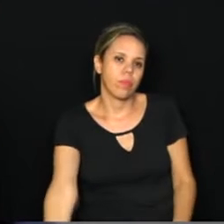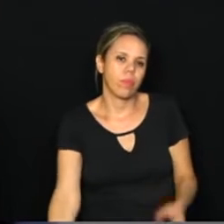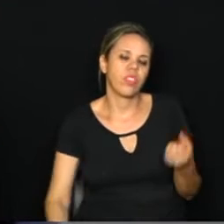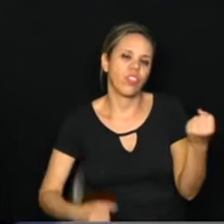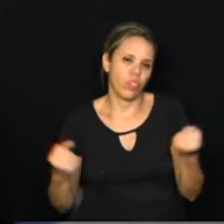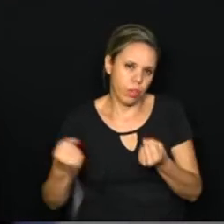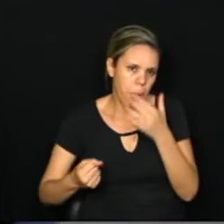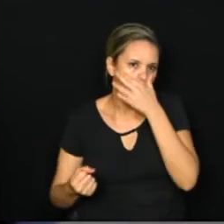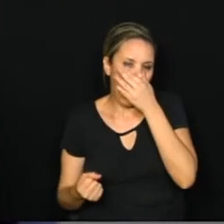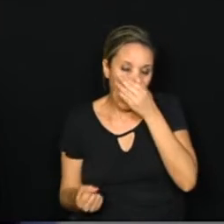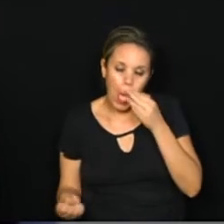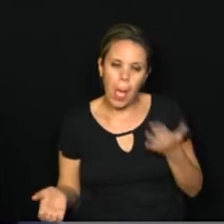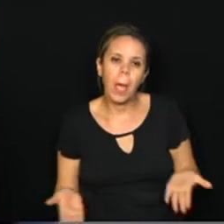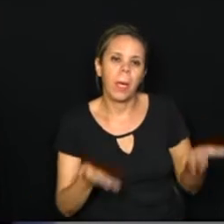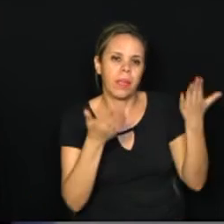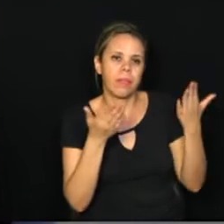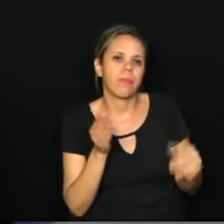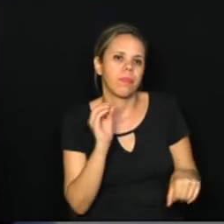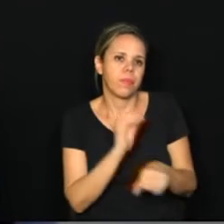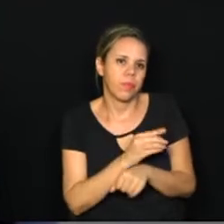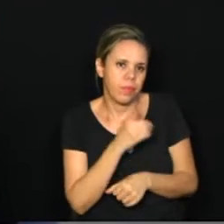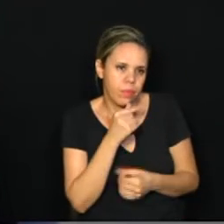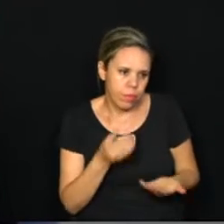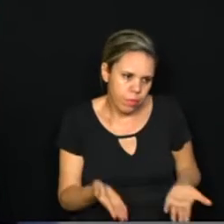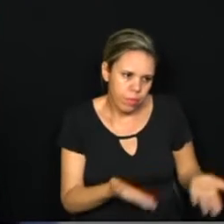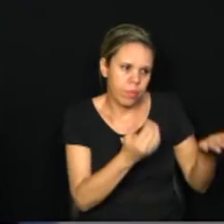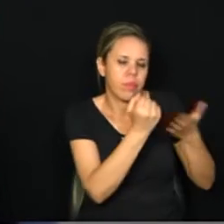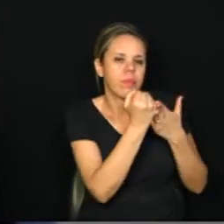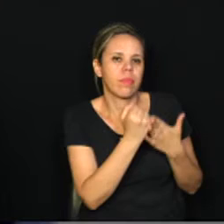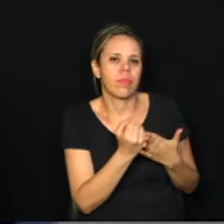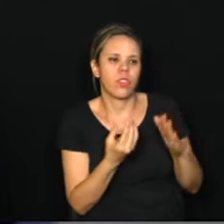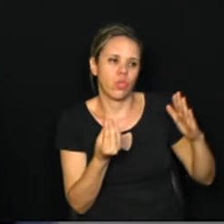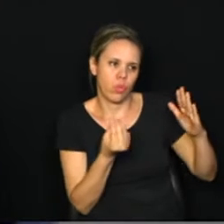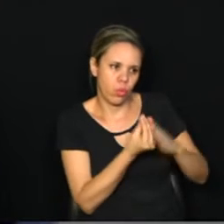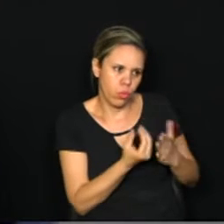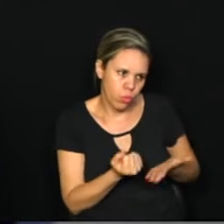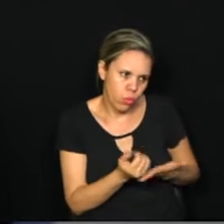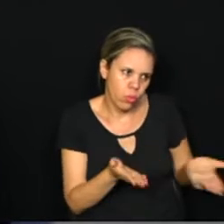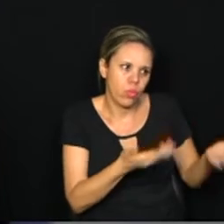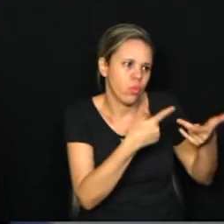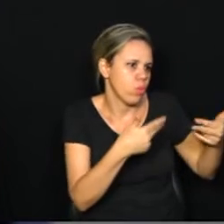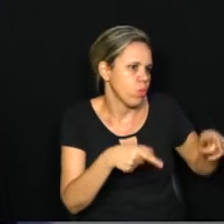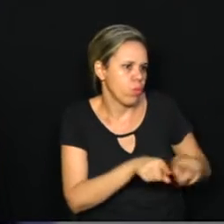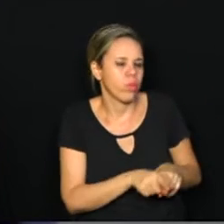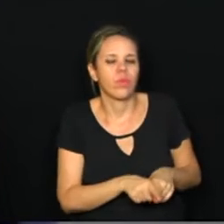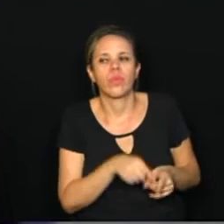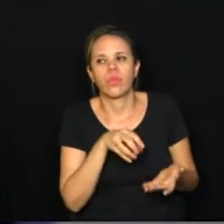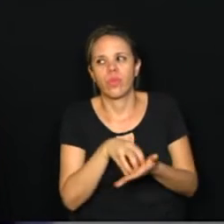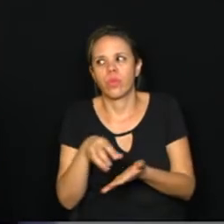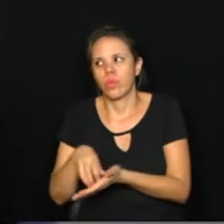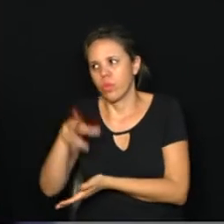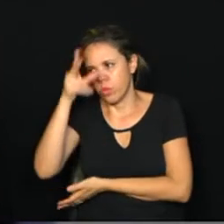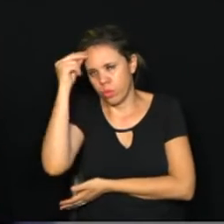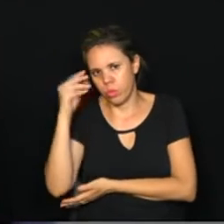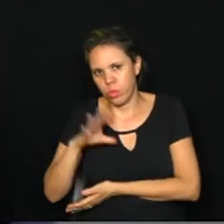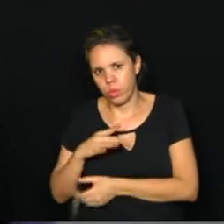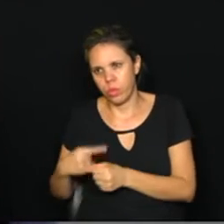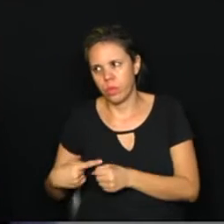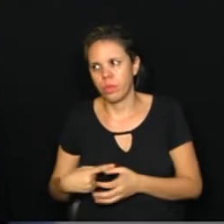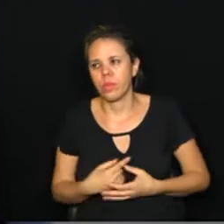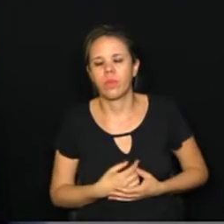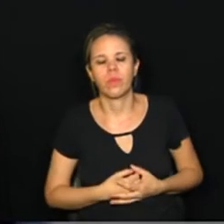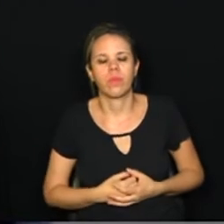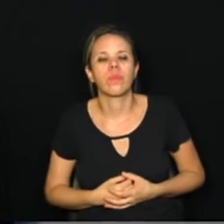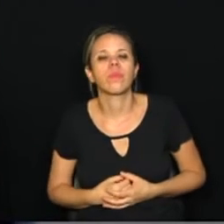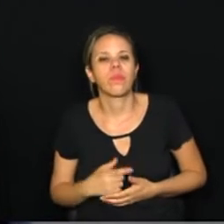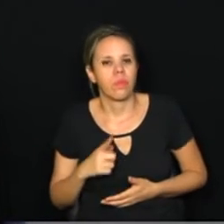veículo, abastecimento da Sanasa ou de qualquer outra repartição pública aqui da região. Então,